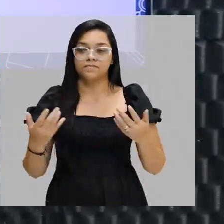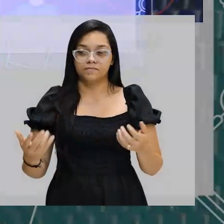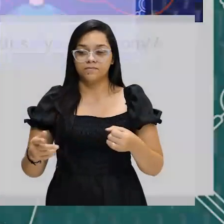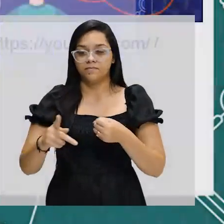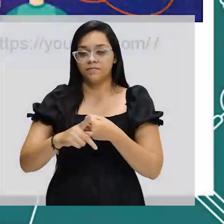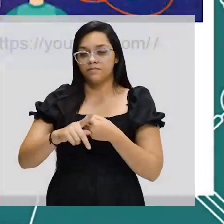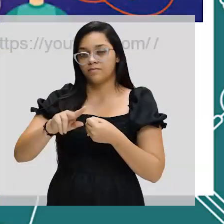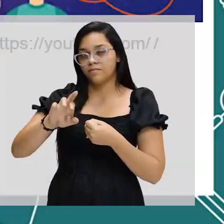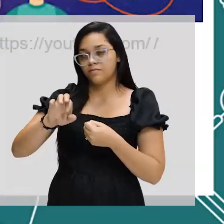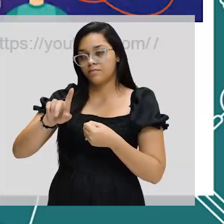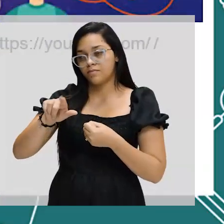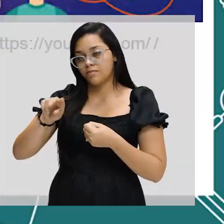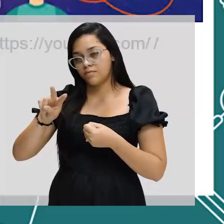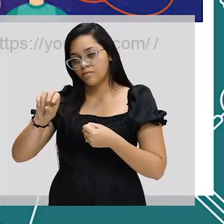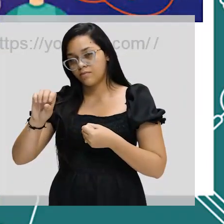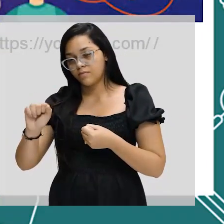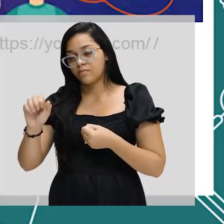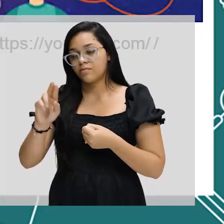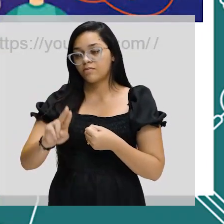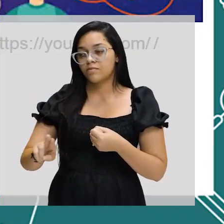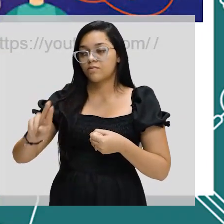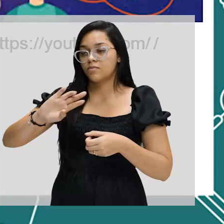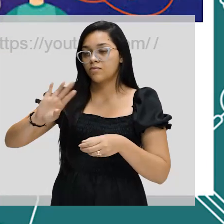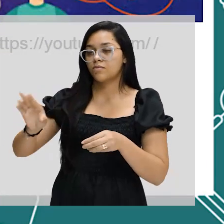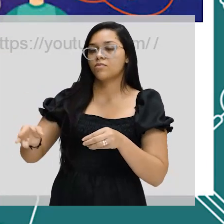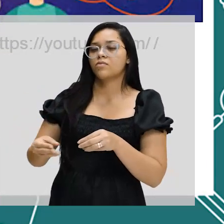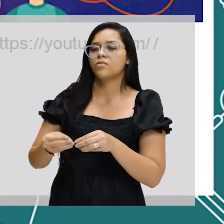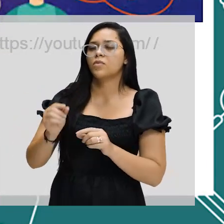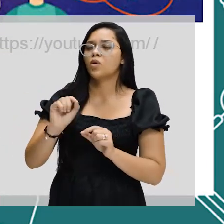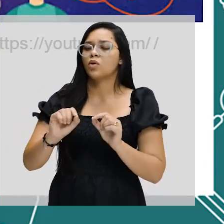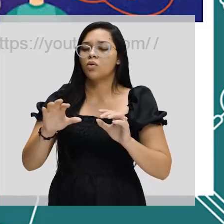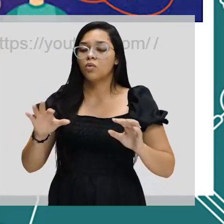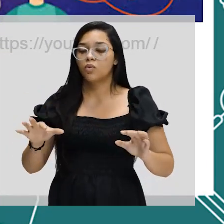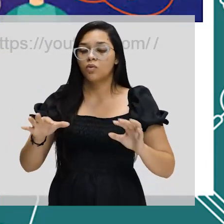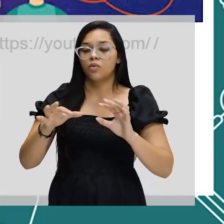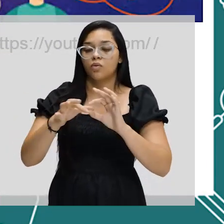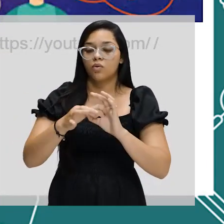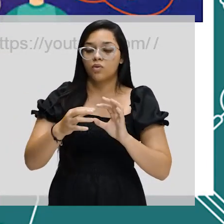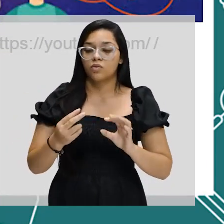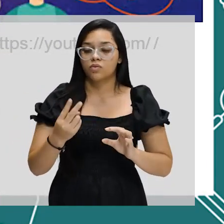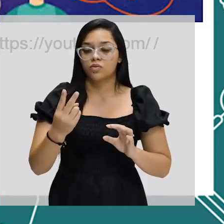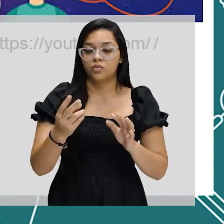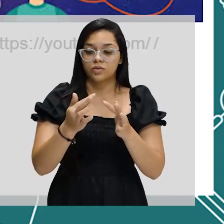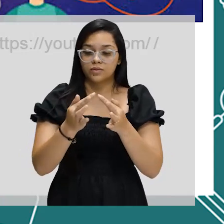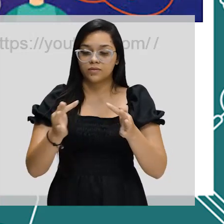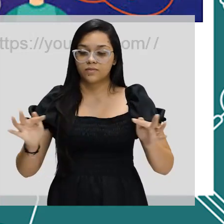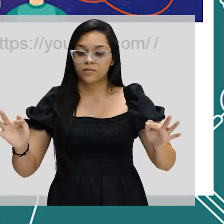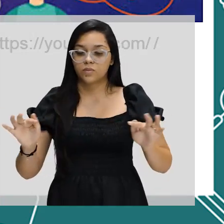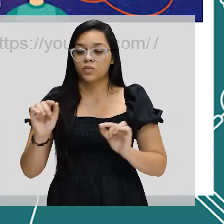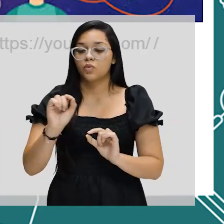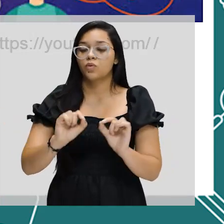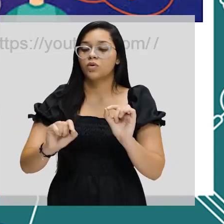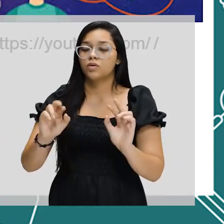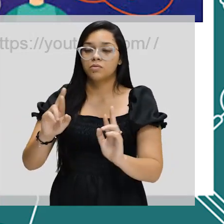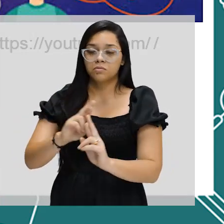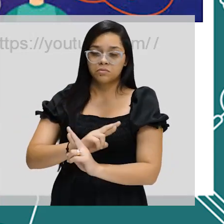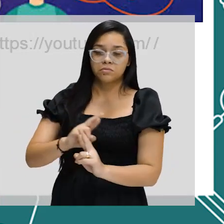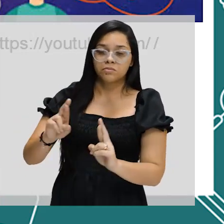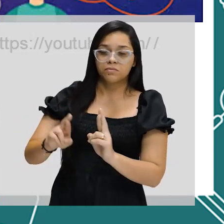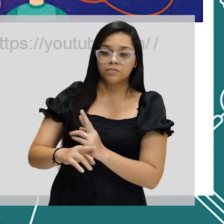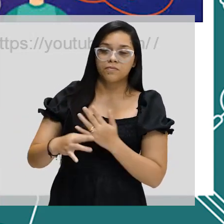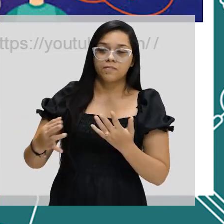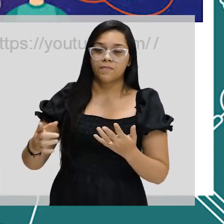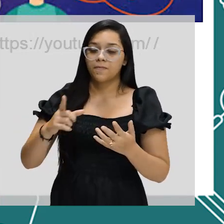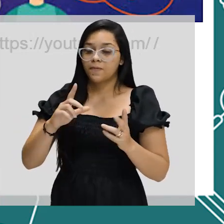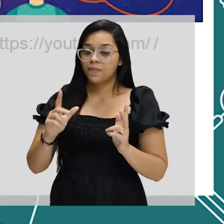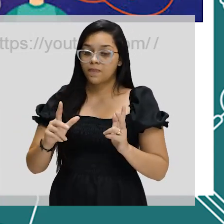pronomes relativos são usados para juntar. Eles unem duas sentenças que se referem, obviamente,